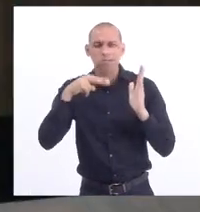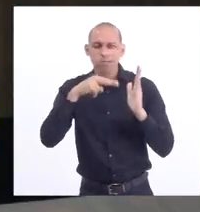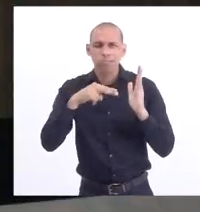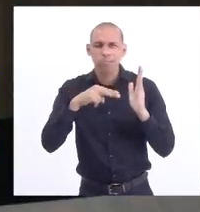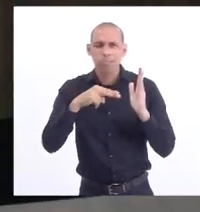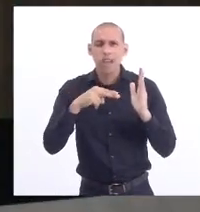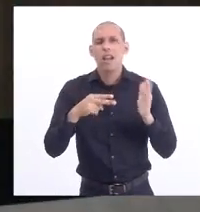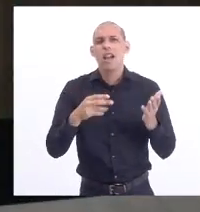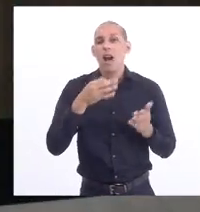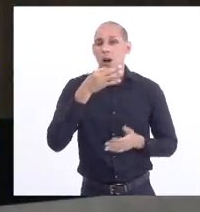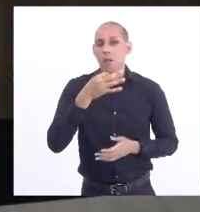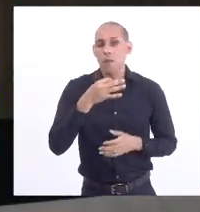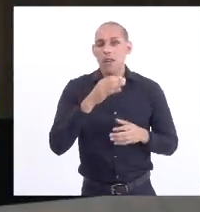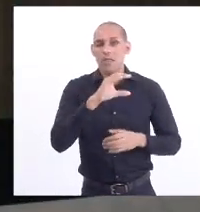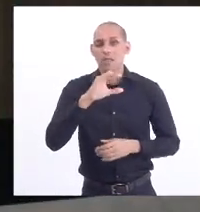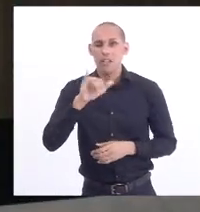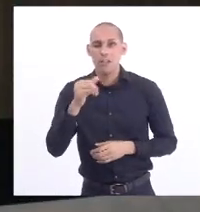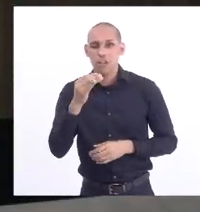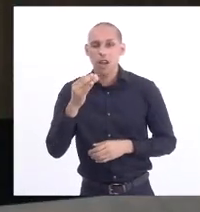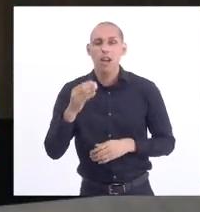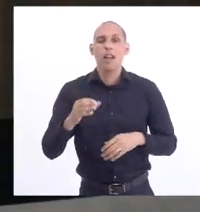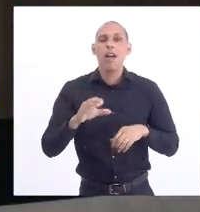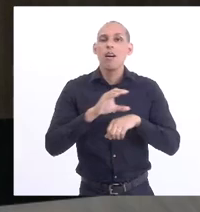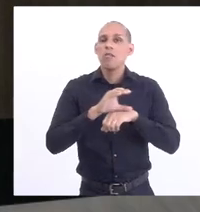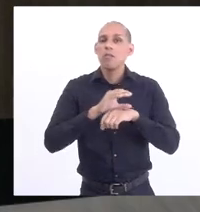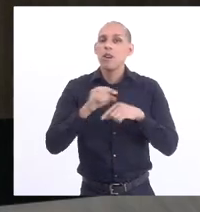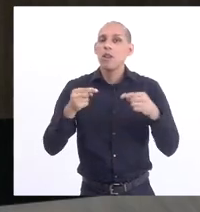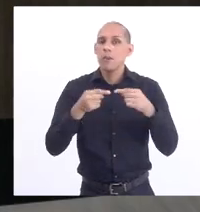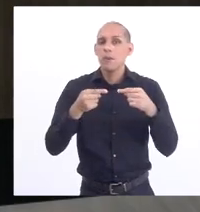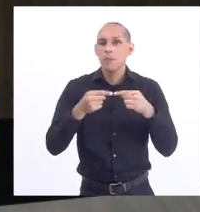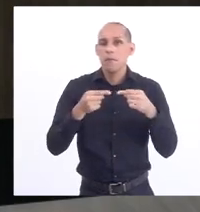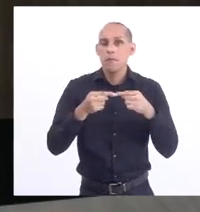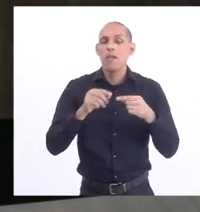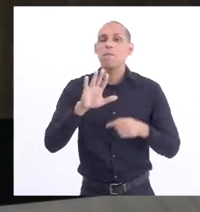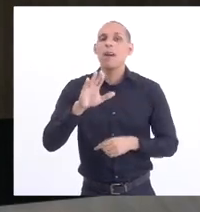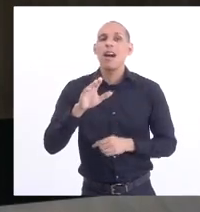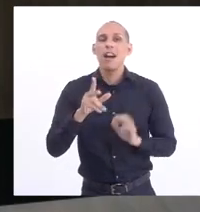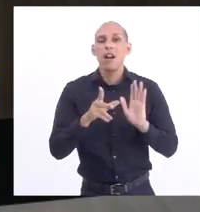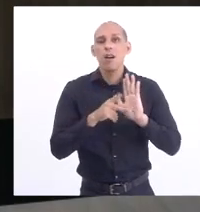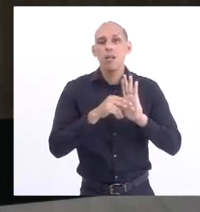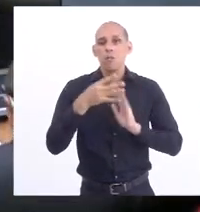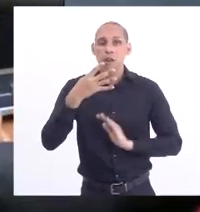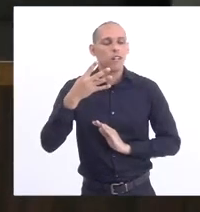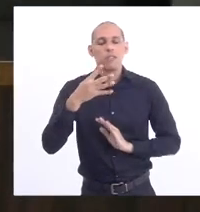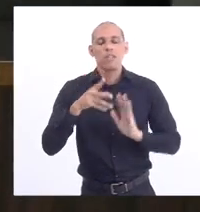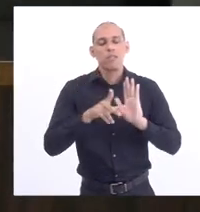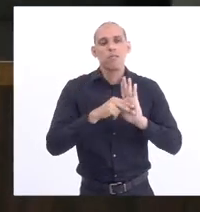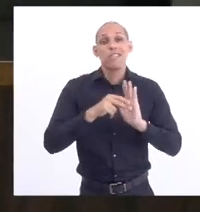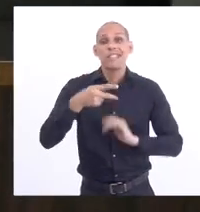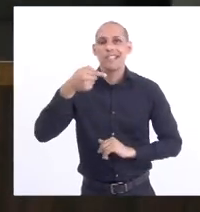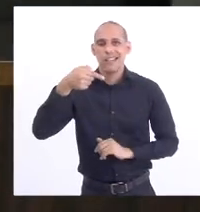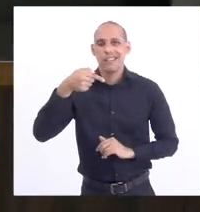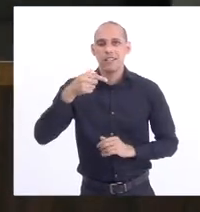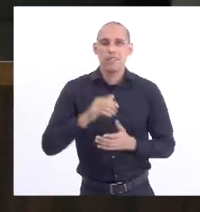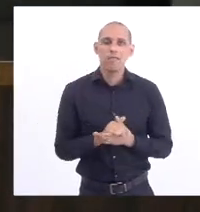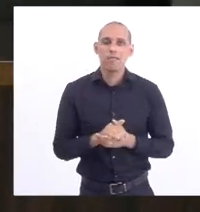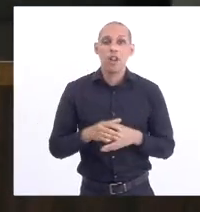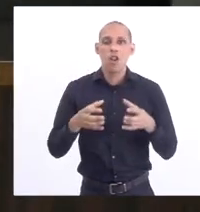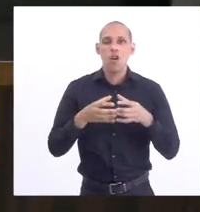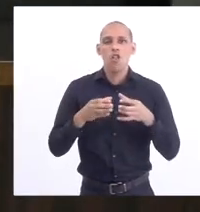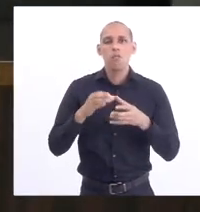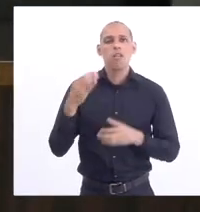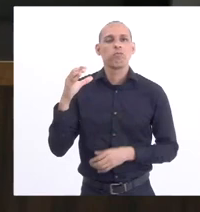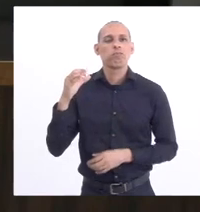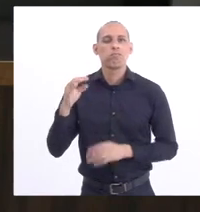CCJ, foi constitucionalidade com sete emendas, eu falei quatro. Ok. Desculpe. Pela Comissão de Ciência e Tecnologia, deputado